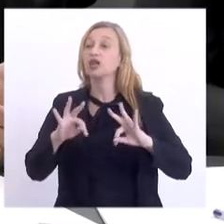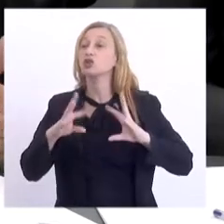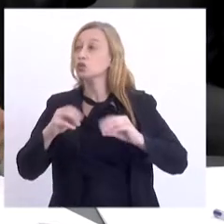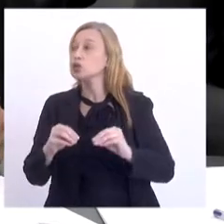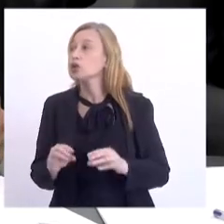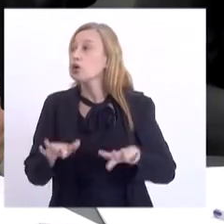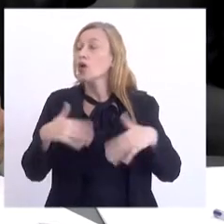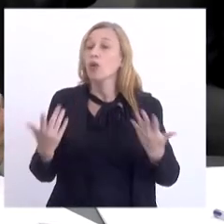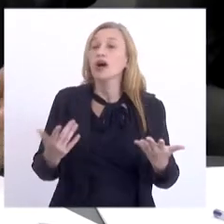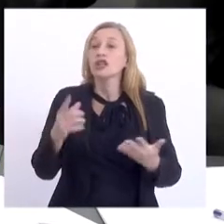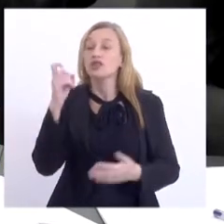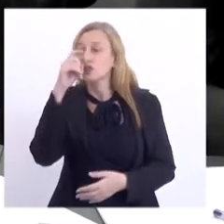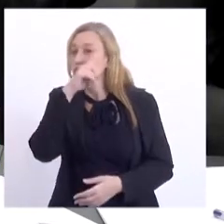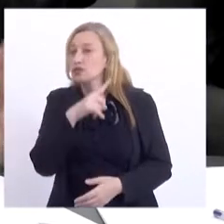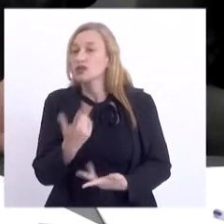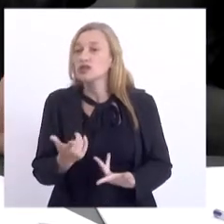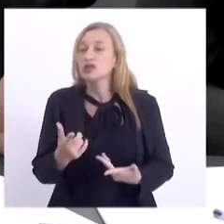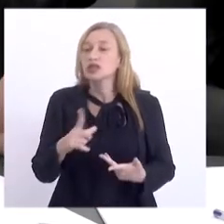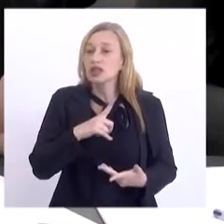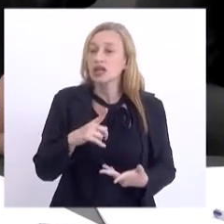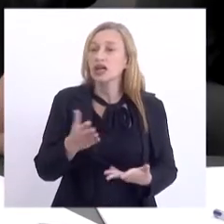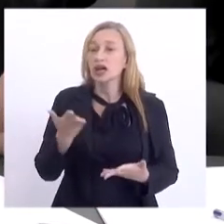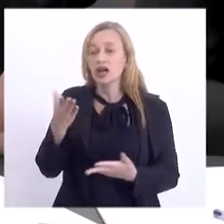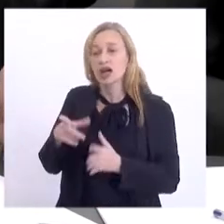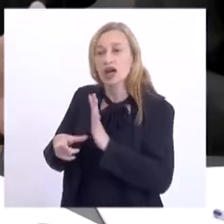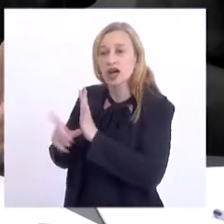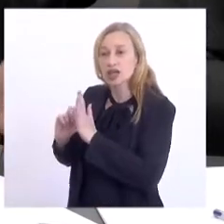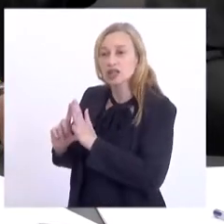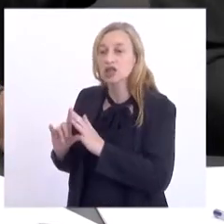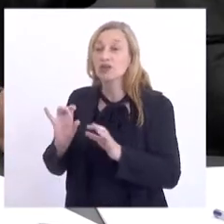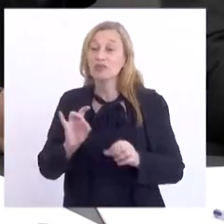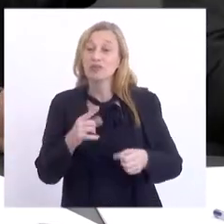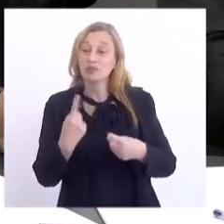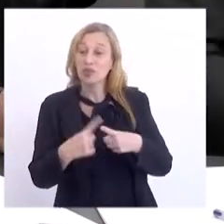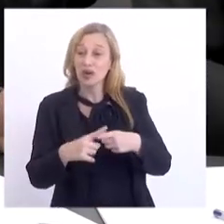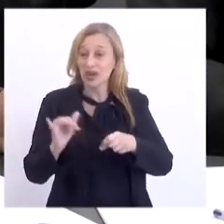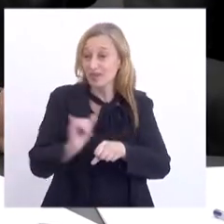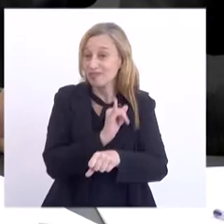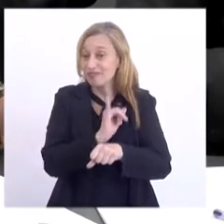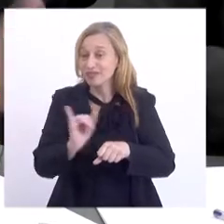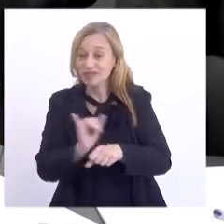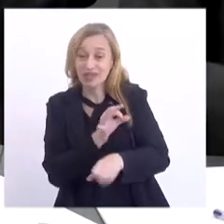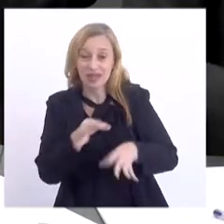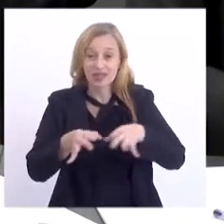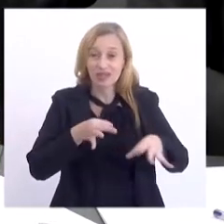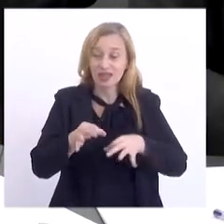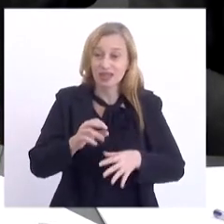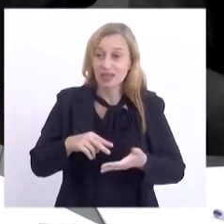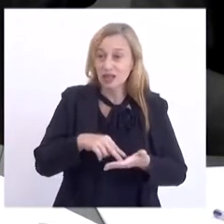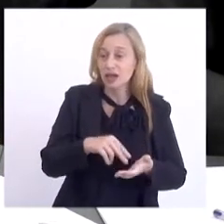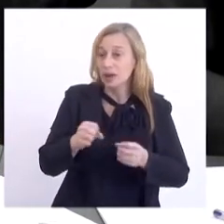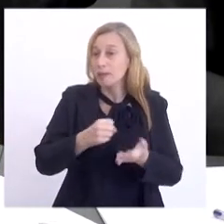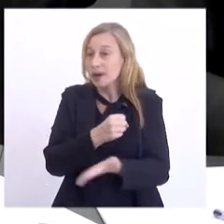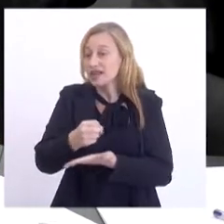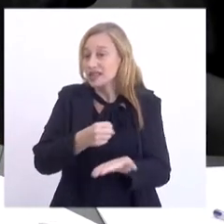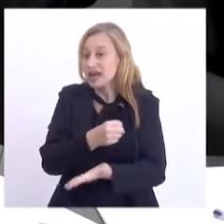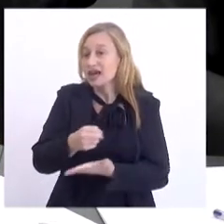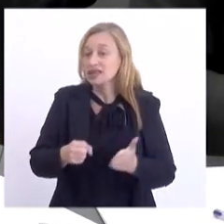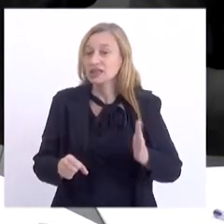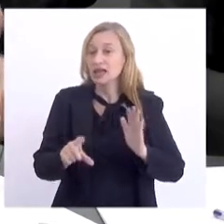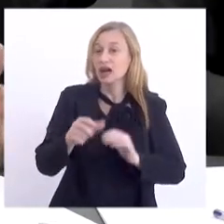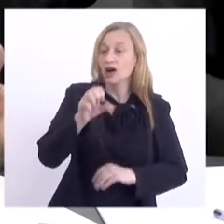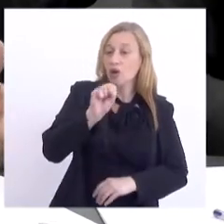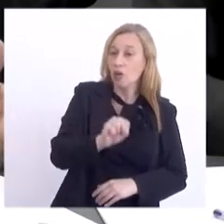nós estamos tendo é que a gente vinha fazendo um planejamento para colocá-lo de pé baseado na 8666